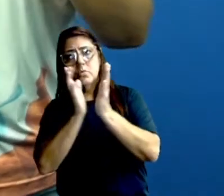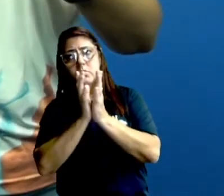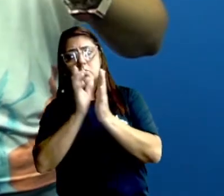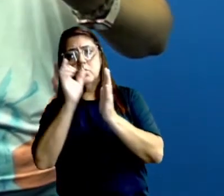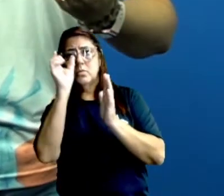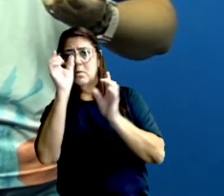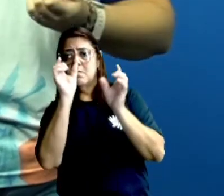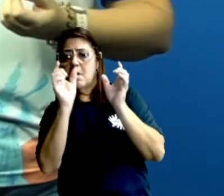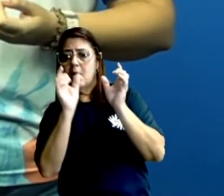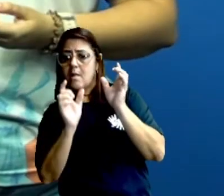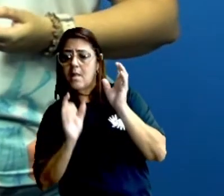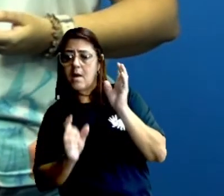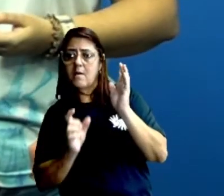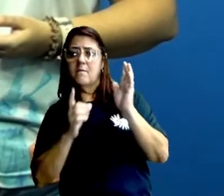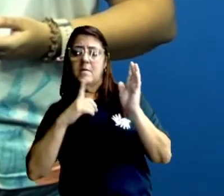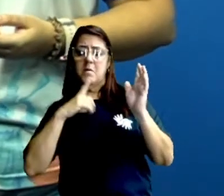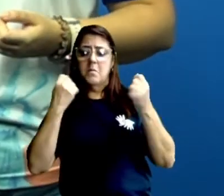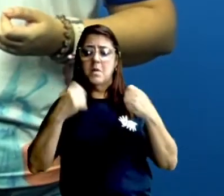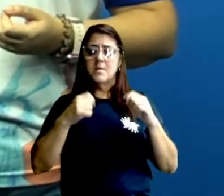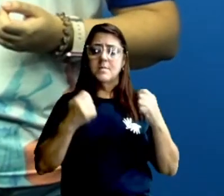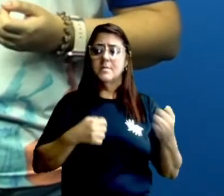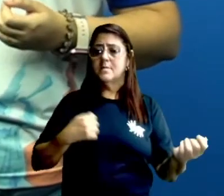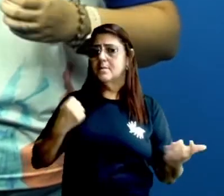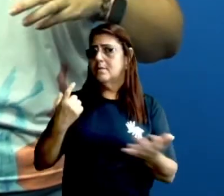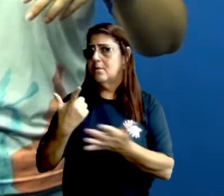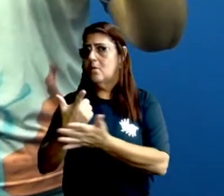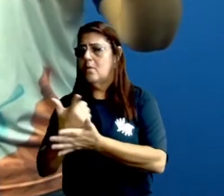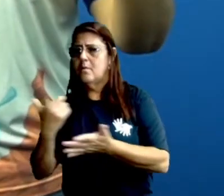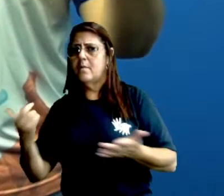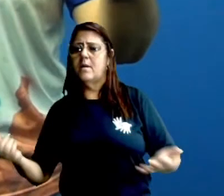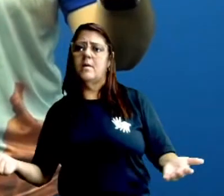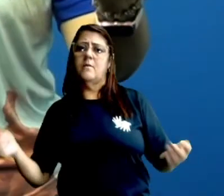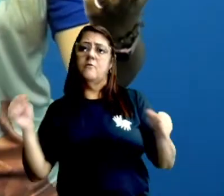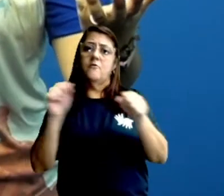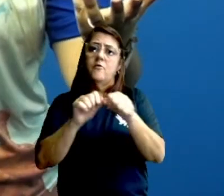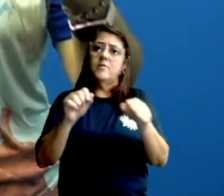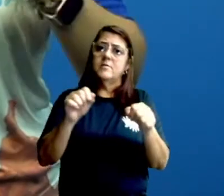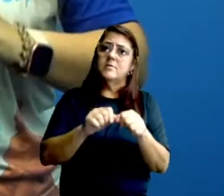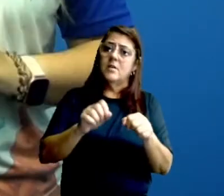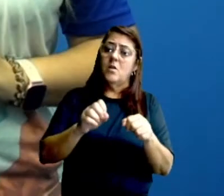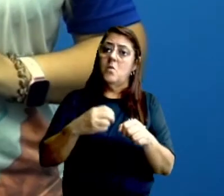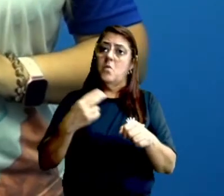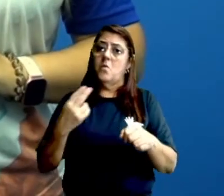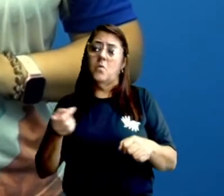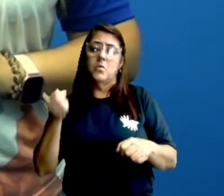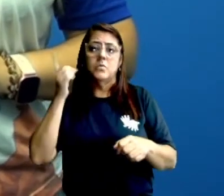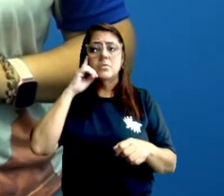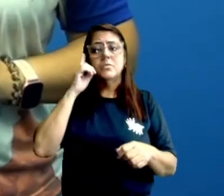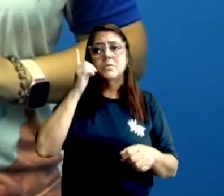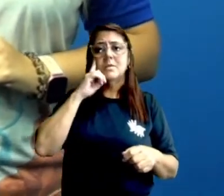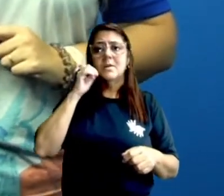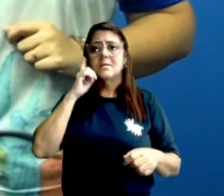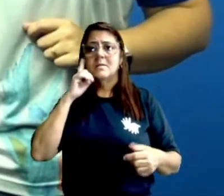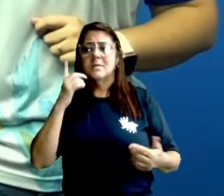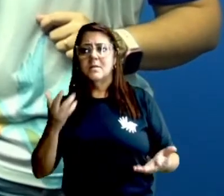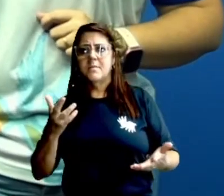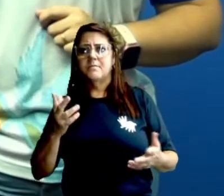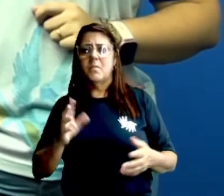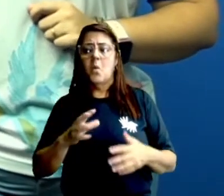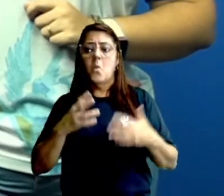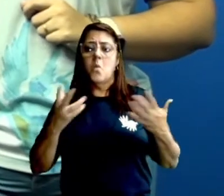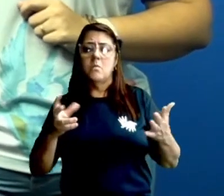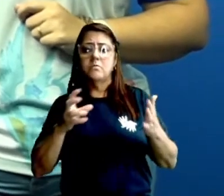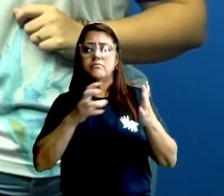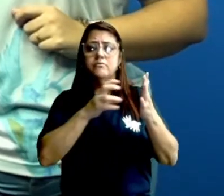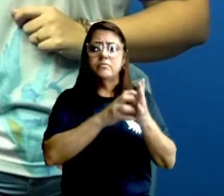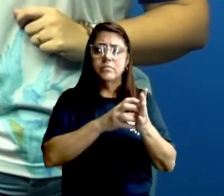palavras, de coisas que eu preciso comprar, de coisas que eu preciso fazer no meu dia a dia. Qual é a função